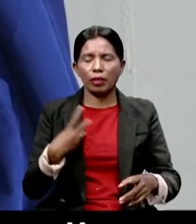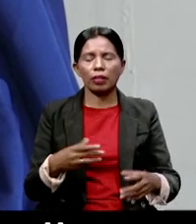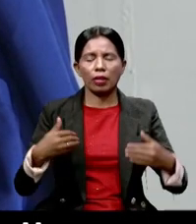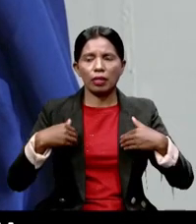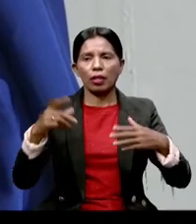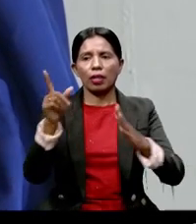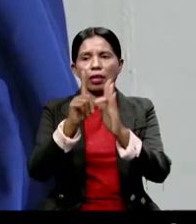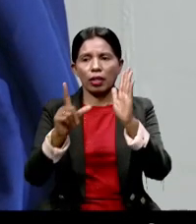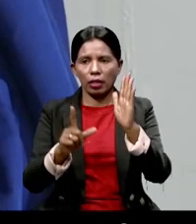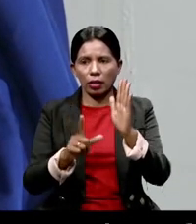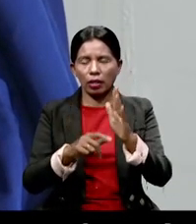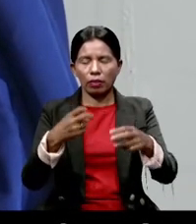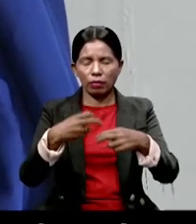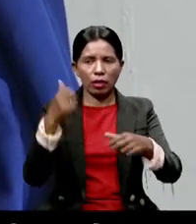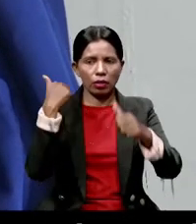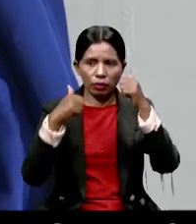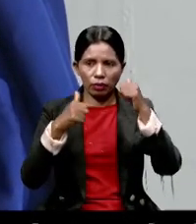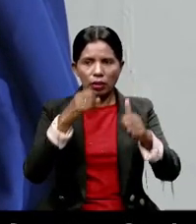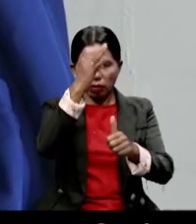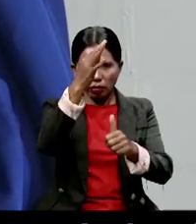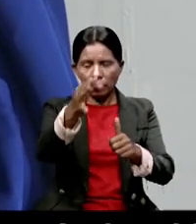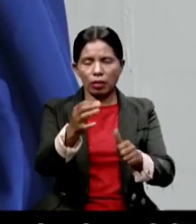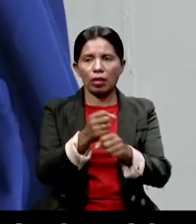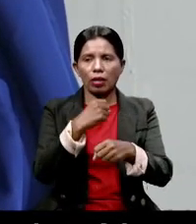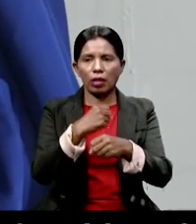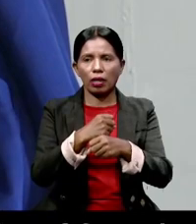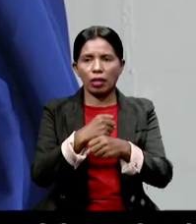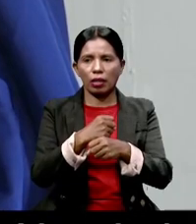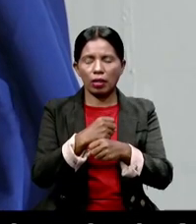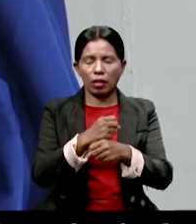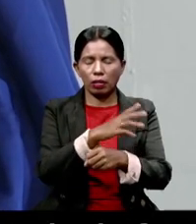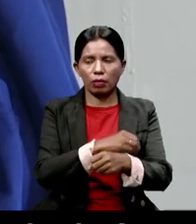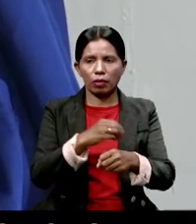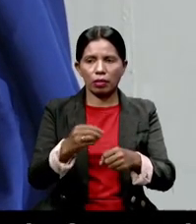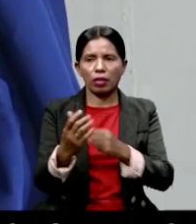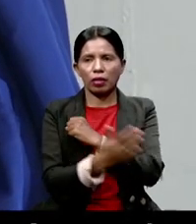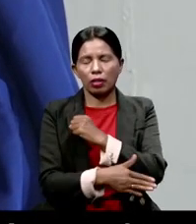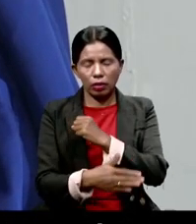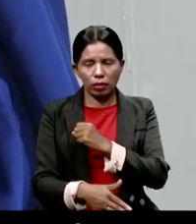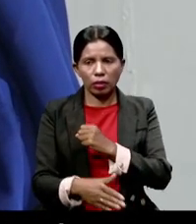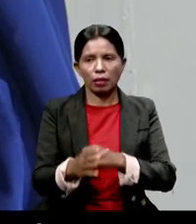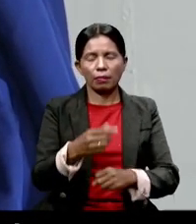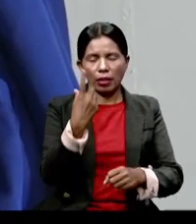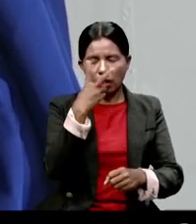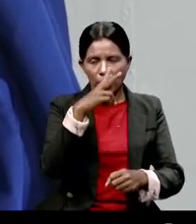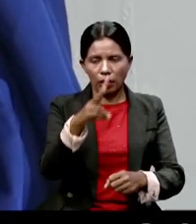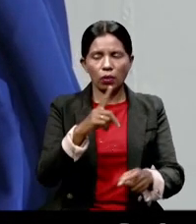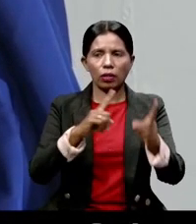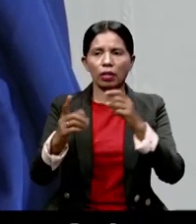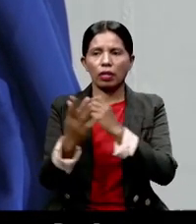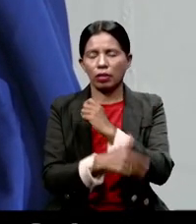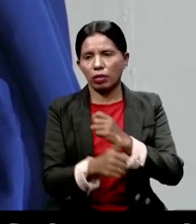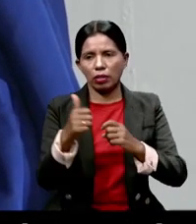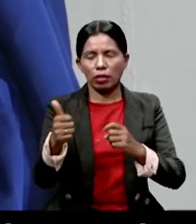leira para depois dificulta para ter atividade se futuro halo ita sai atraso li para na sound sai atraso li para ia país ser